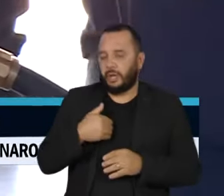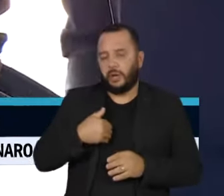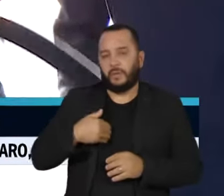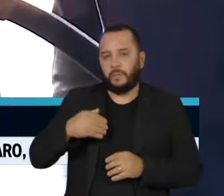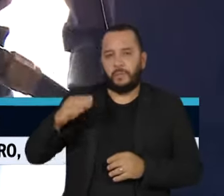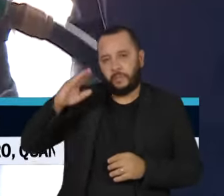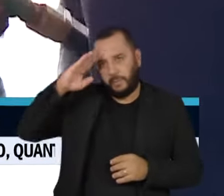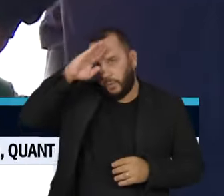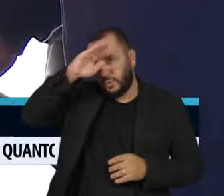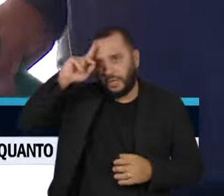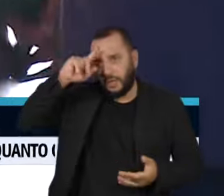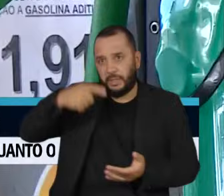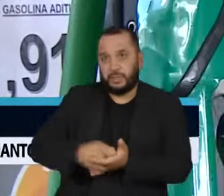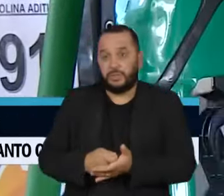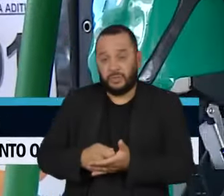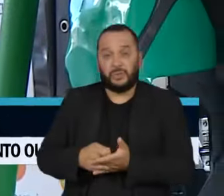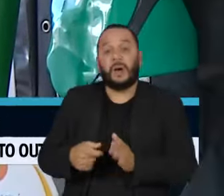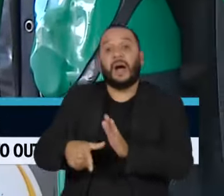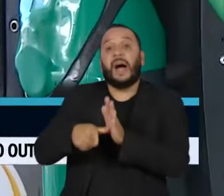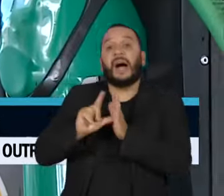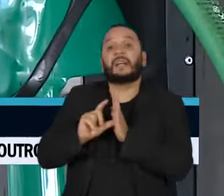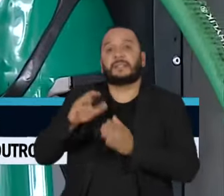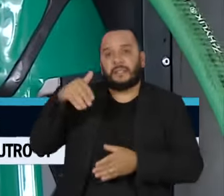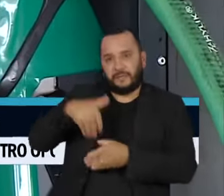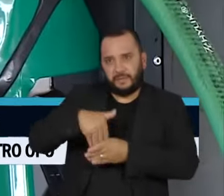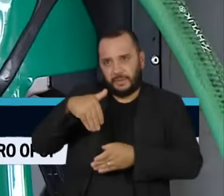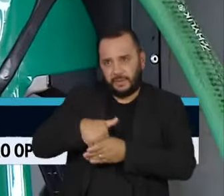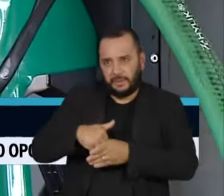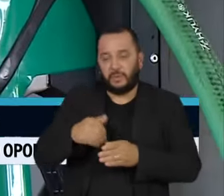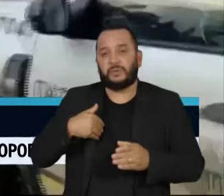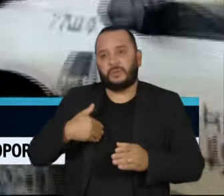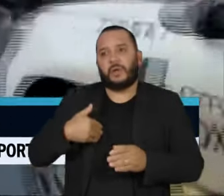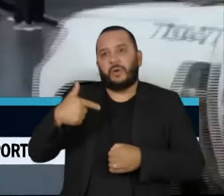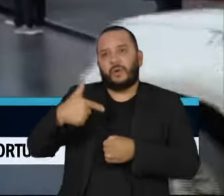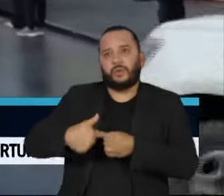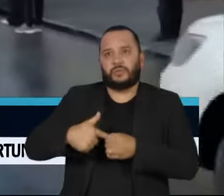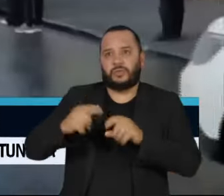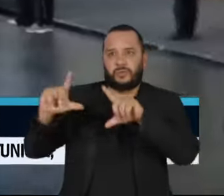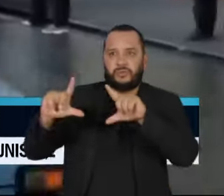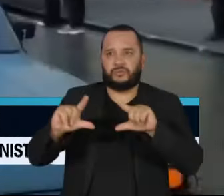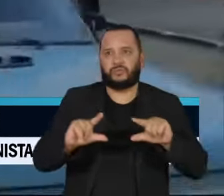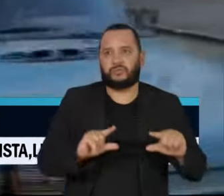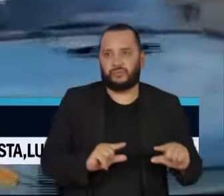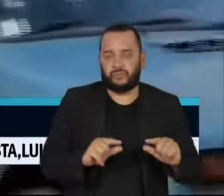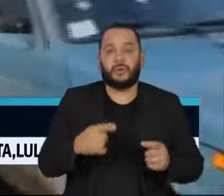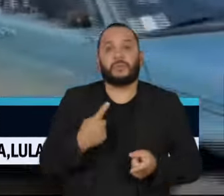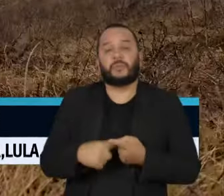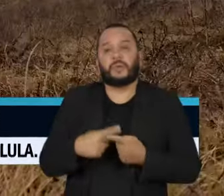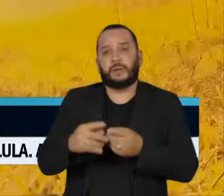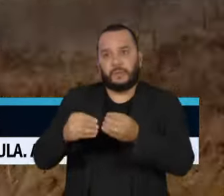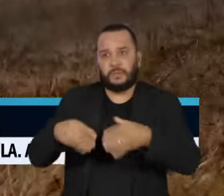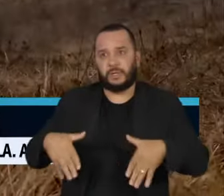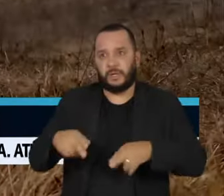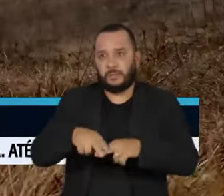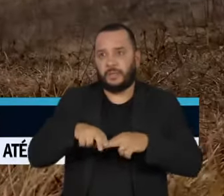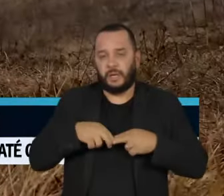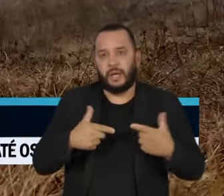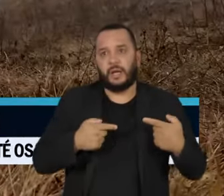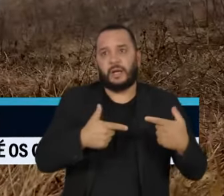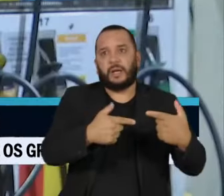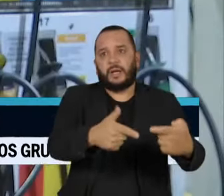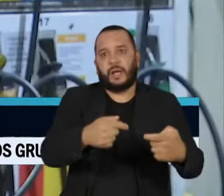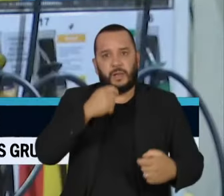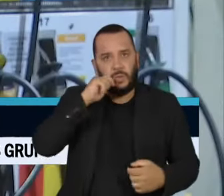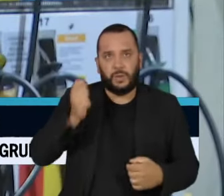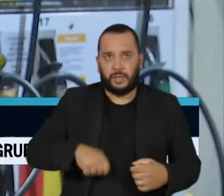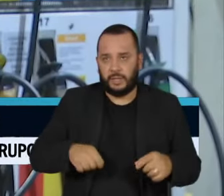Às vésperas da eleição, a medida baixou os preços dos combustíveis, impactados pela guerra na Ucrânia e as sanções ao petróleo